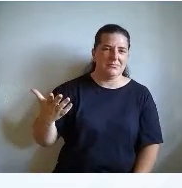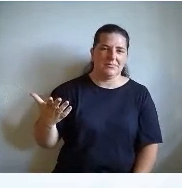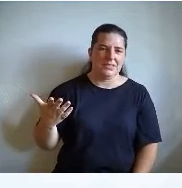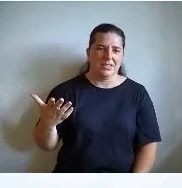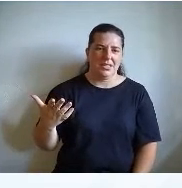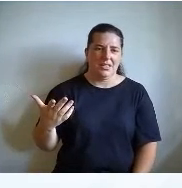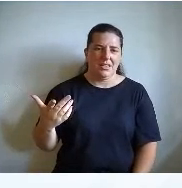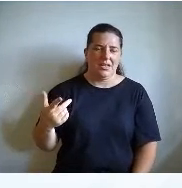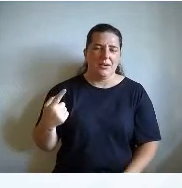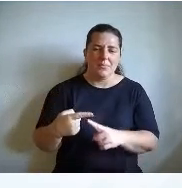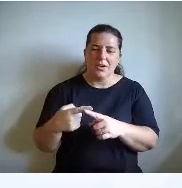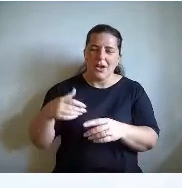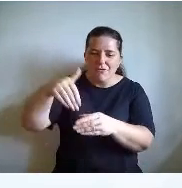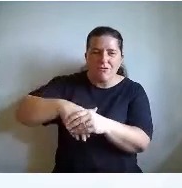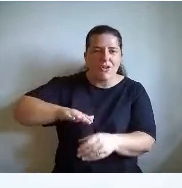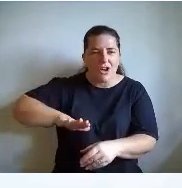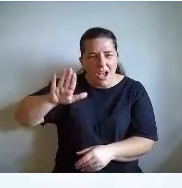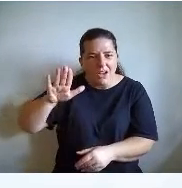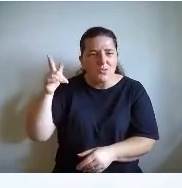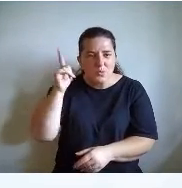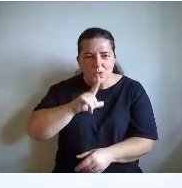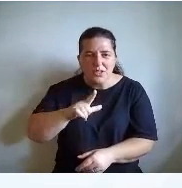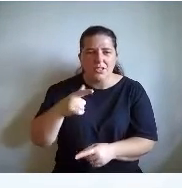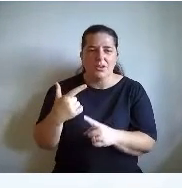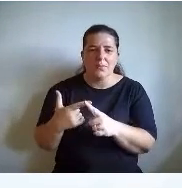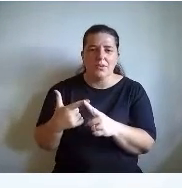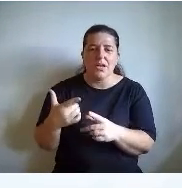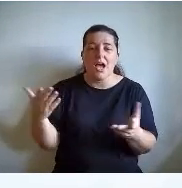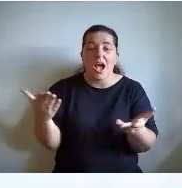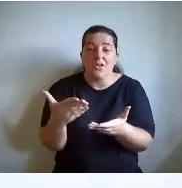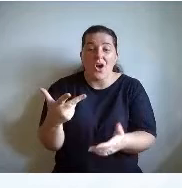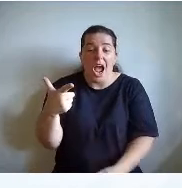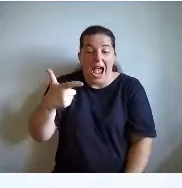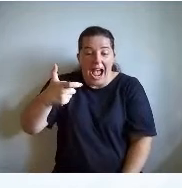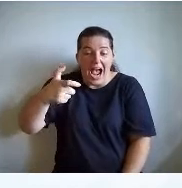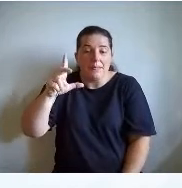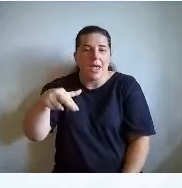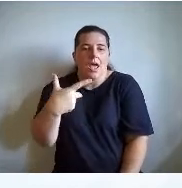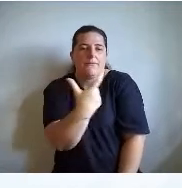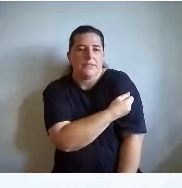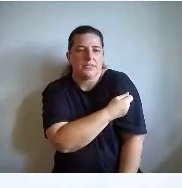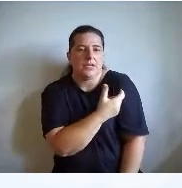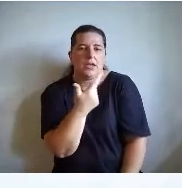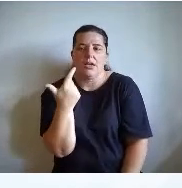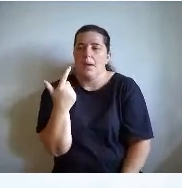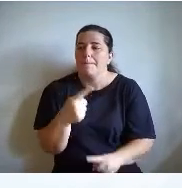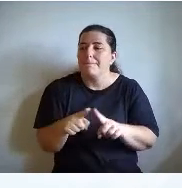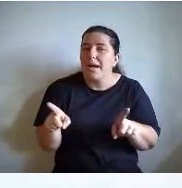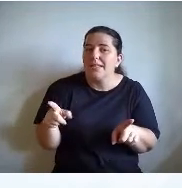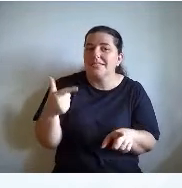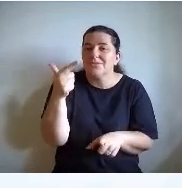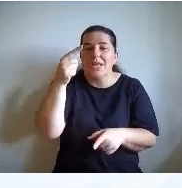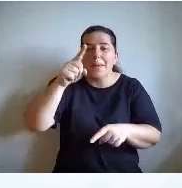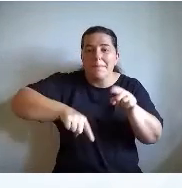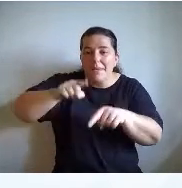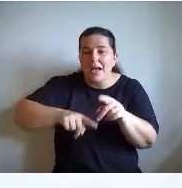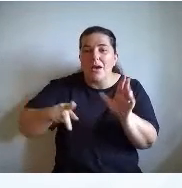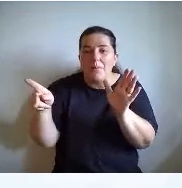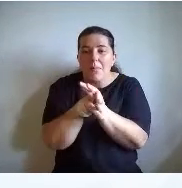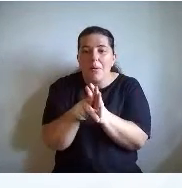mas que agora a arma deles é a vacina. Talvez agora porque não tem a vacina, não tem insumo, né, para ser só uma